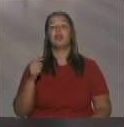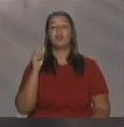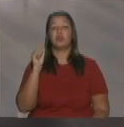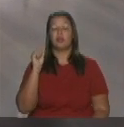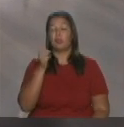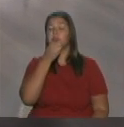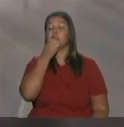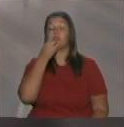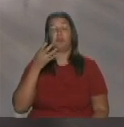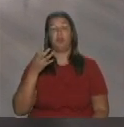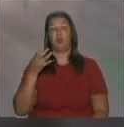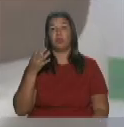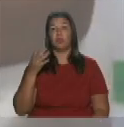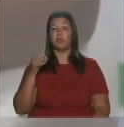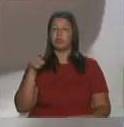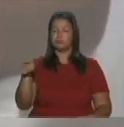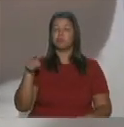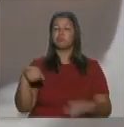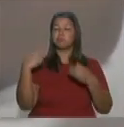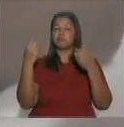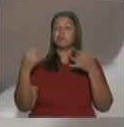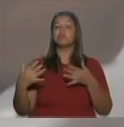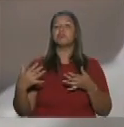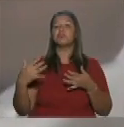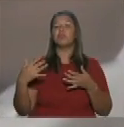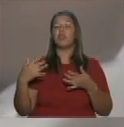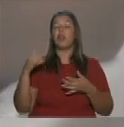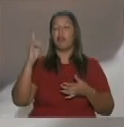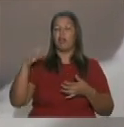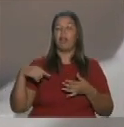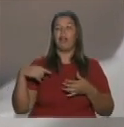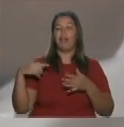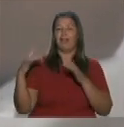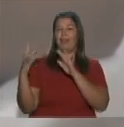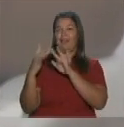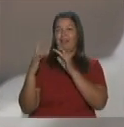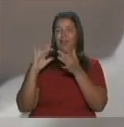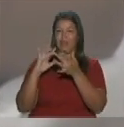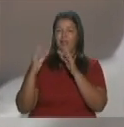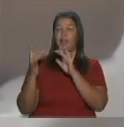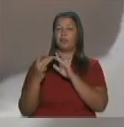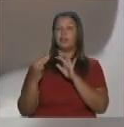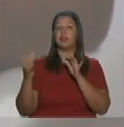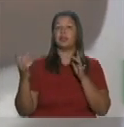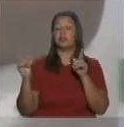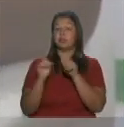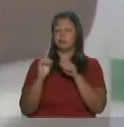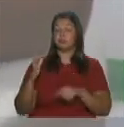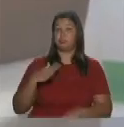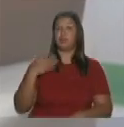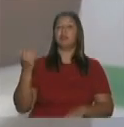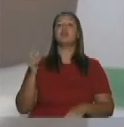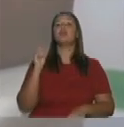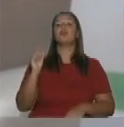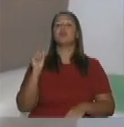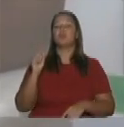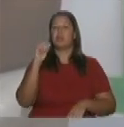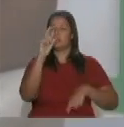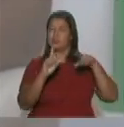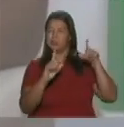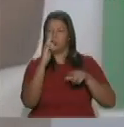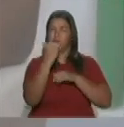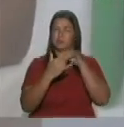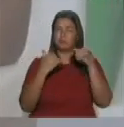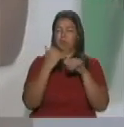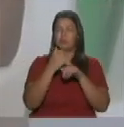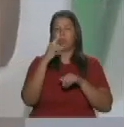Sérgio Guimarães. É um livro muito bacana que fala do relacionamento, do impacto da comunicação,